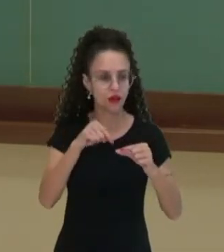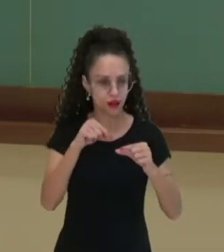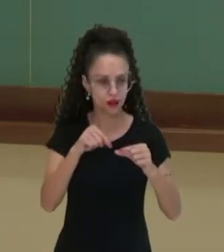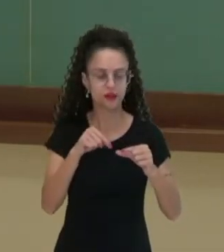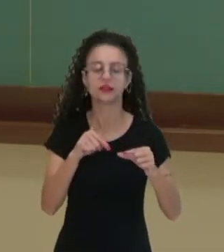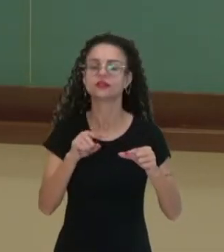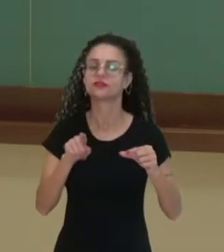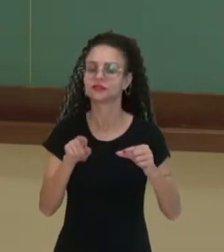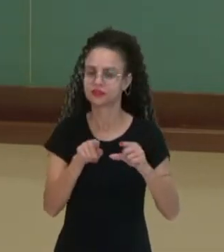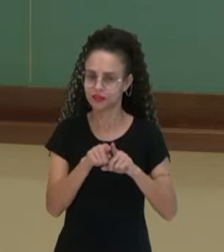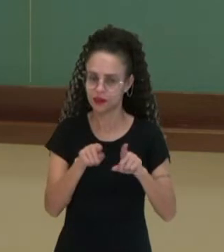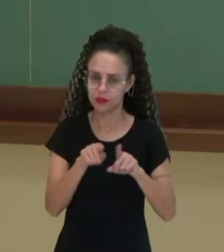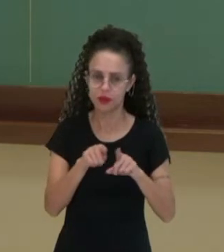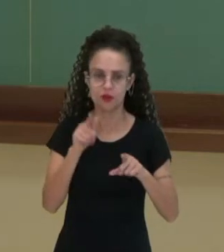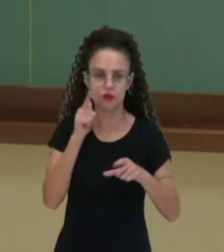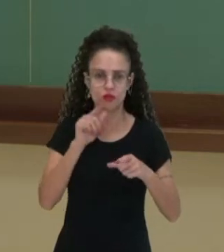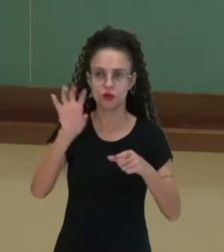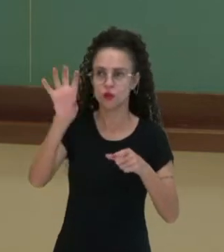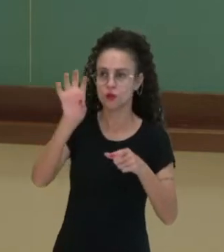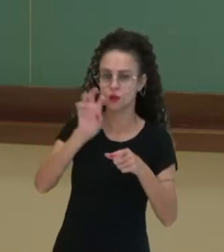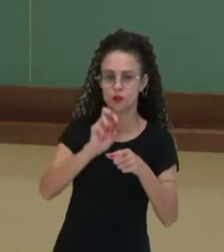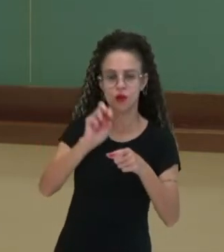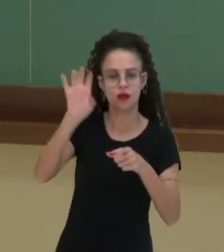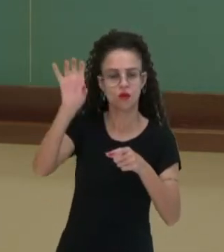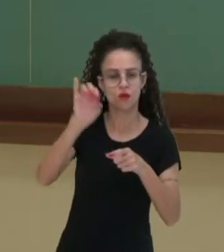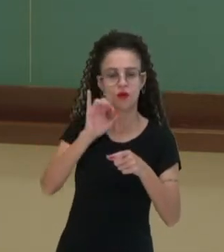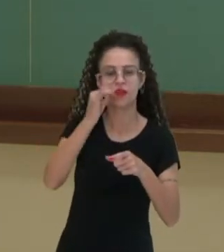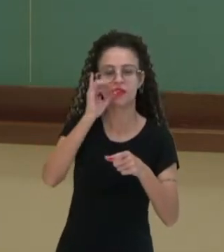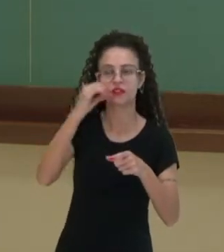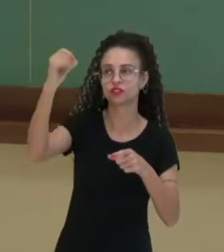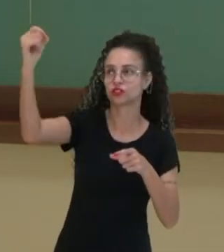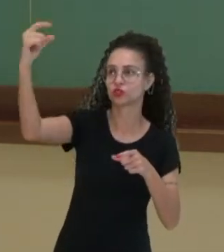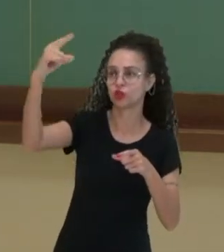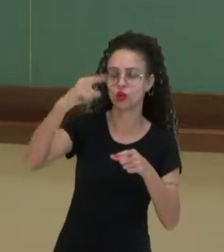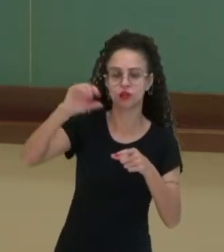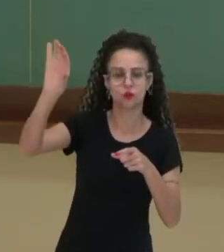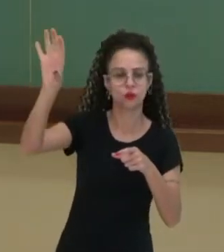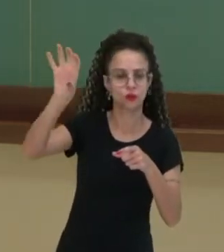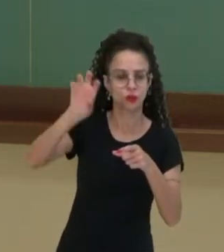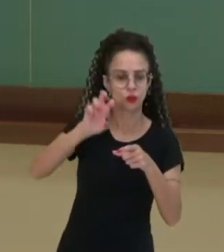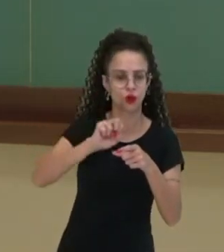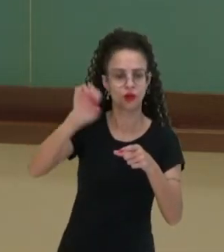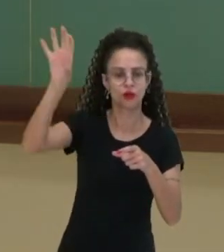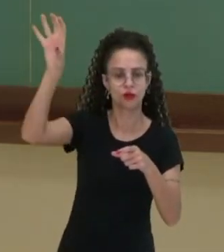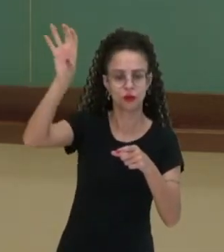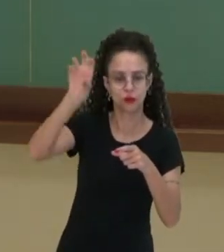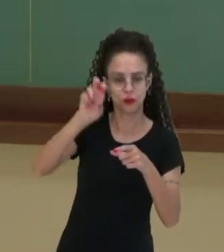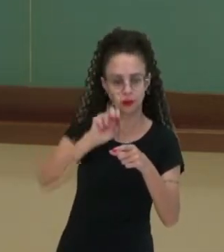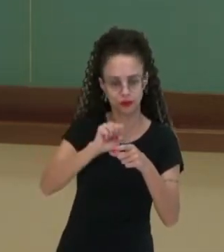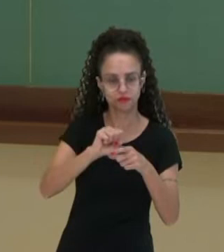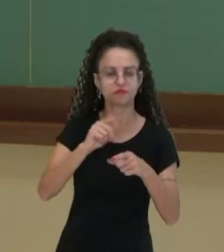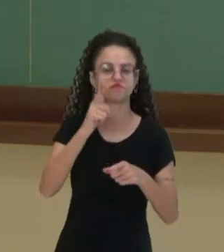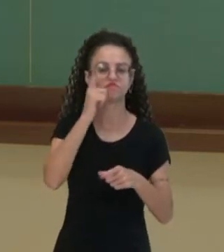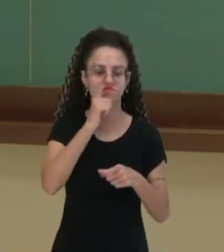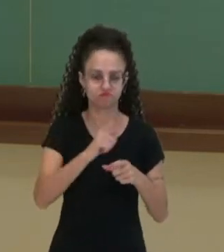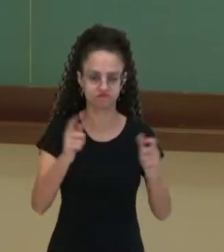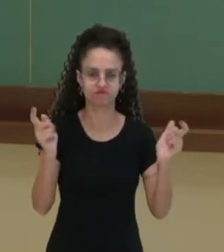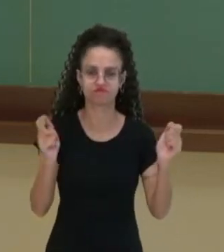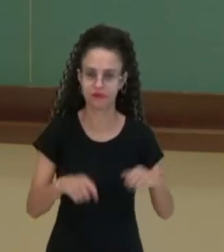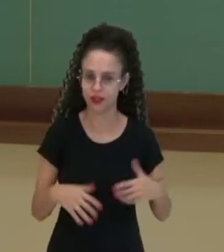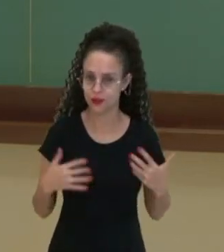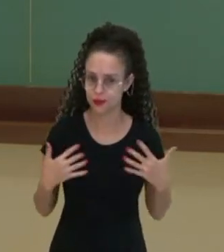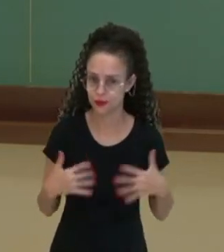também, ela consegue ali, absorver a energia solar e captar também o gás carbônico que está na atmosfera.